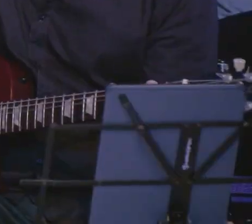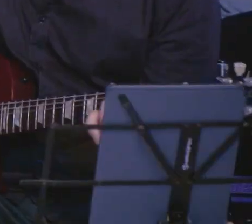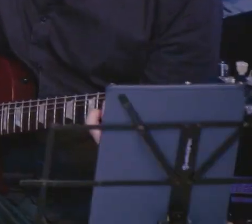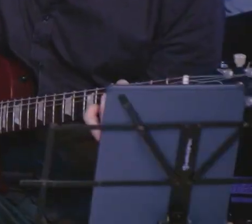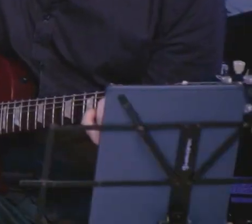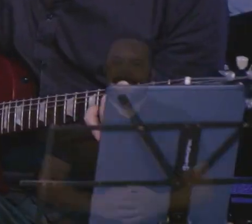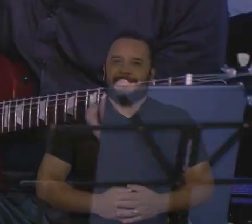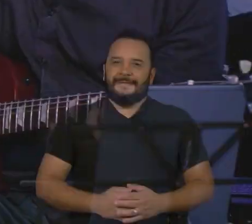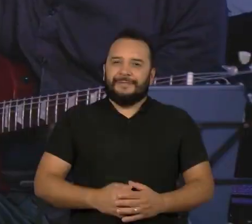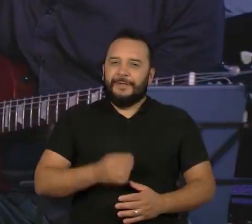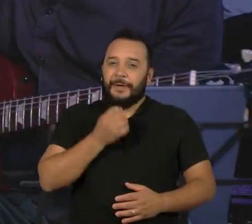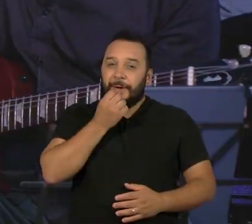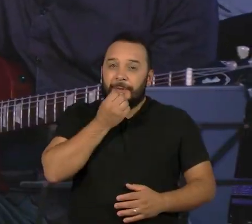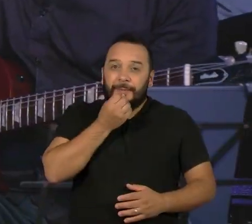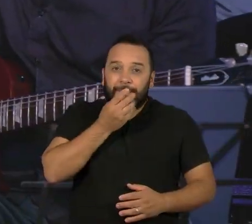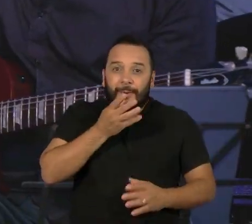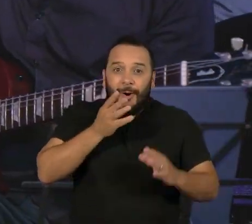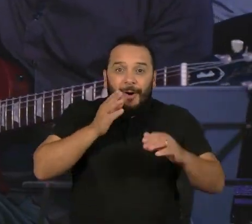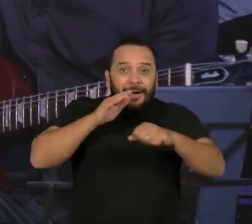boa noite!